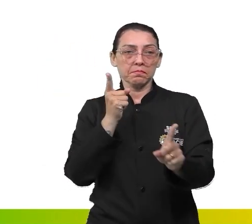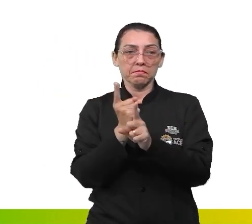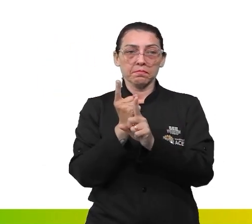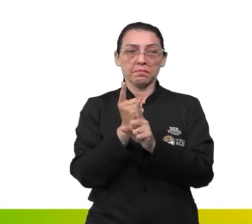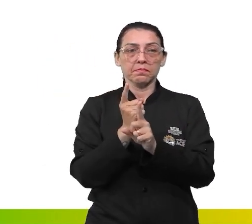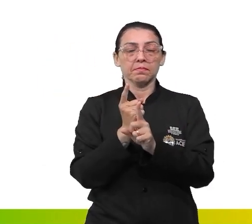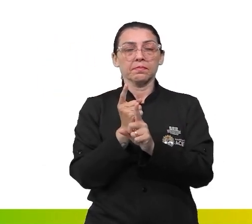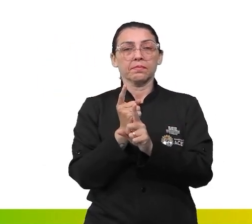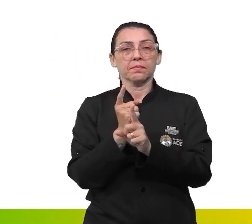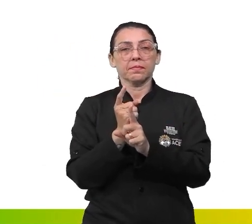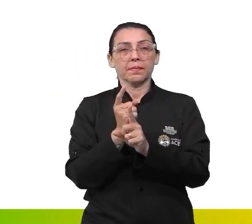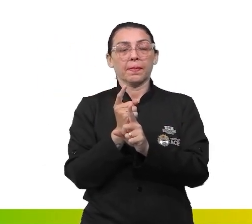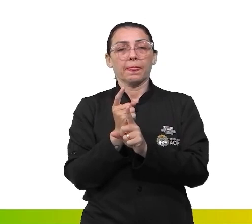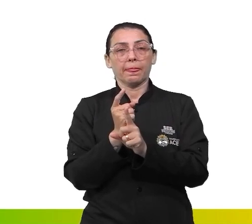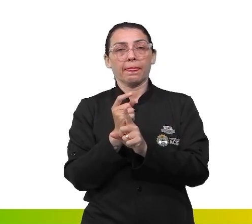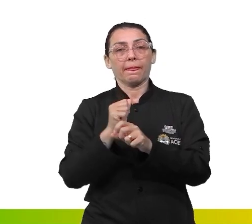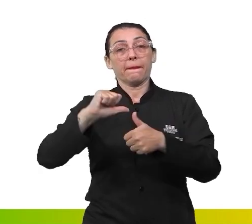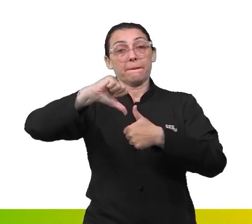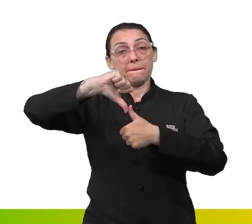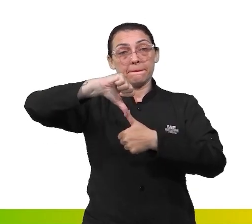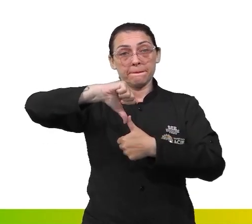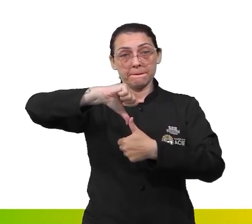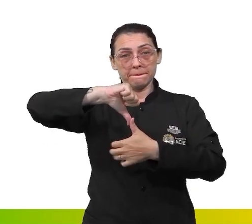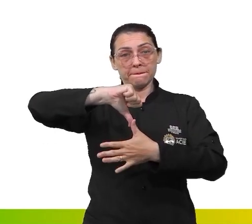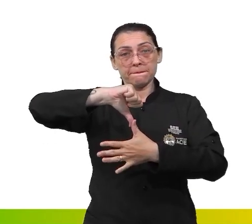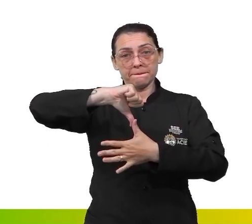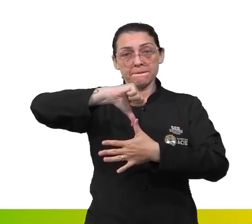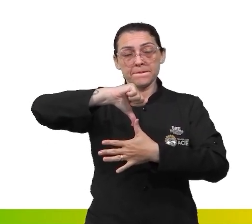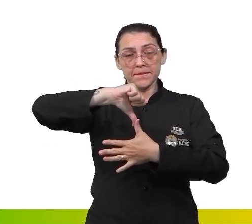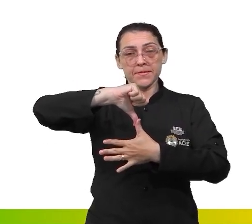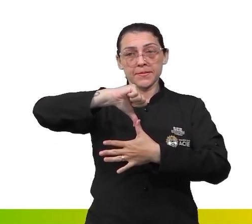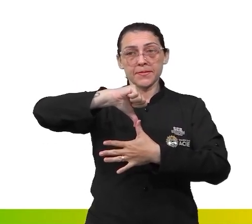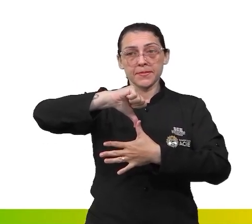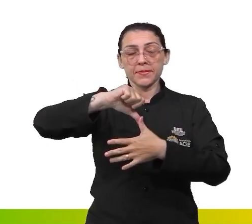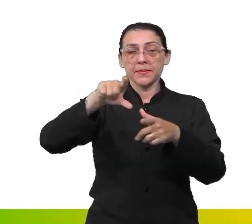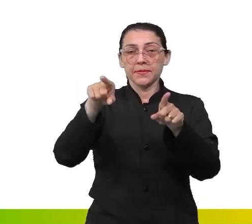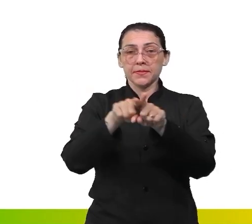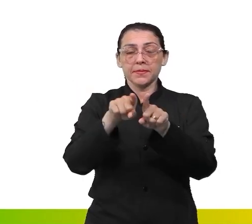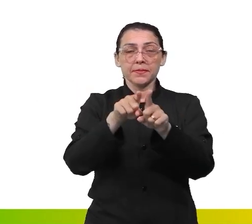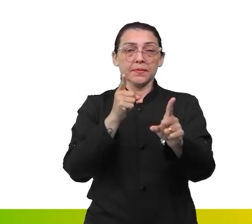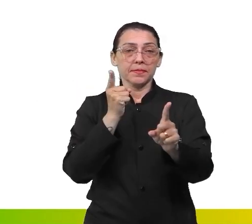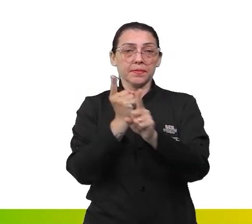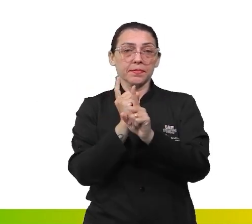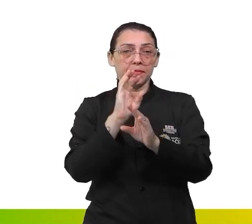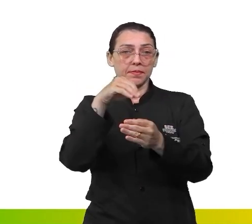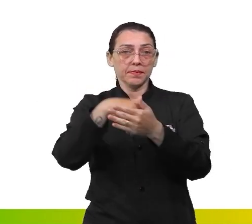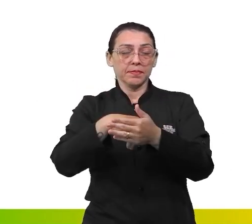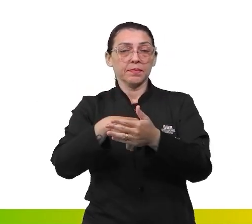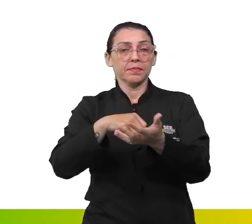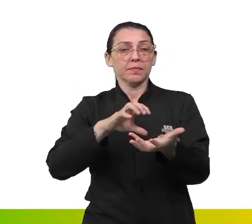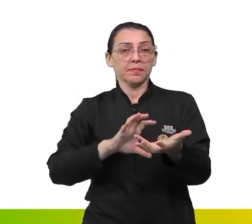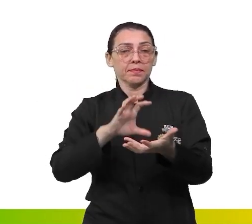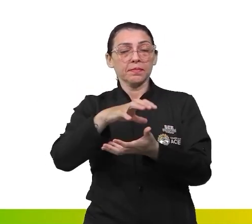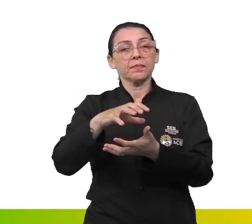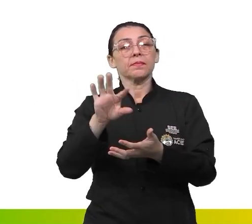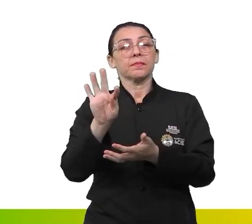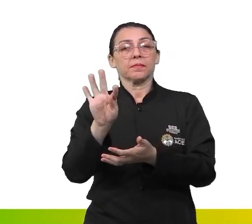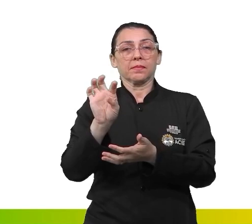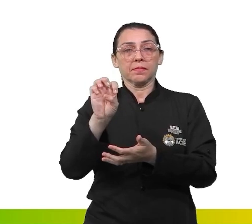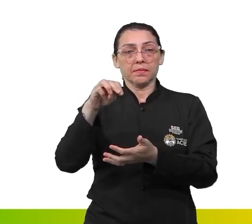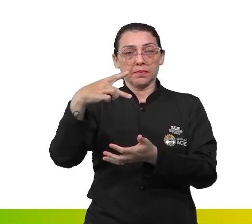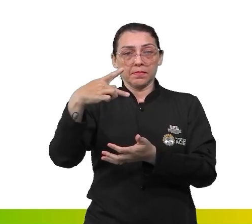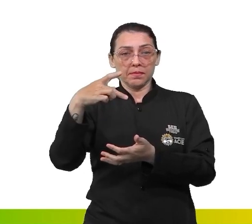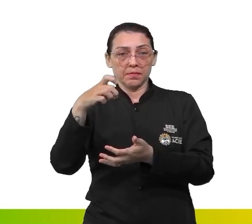na parte aí da América do Sul. A gente também vai encontrar dentro do continente clima temperado,